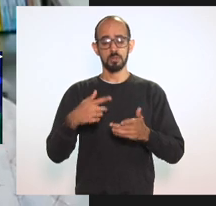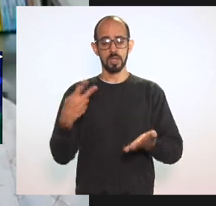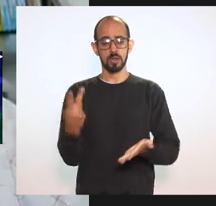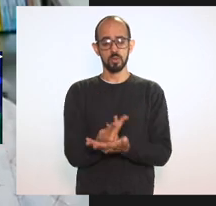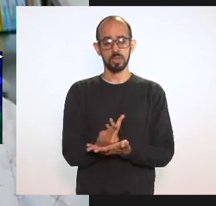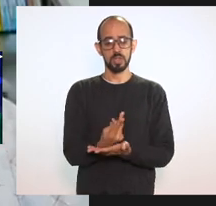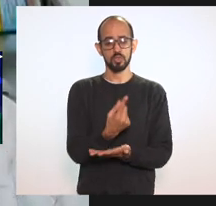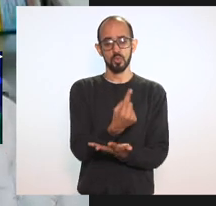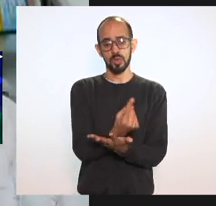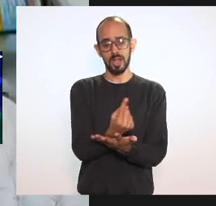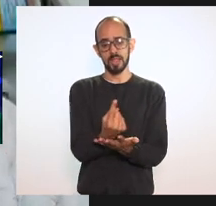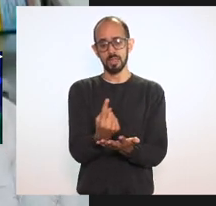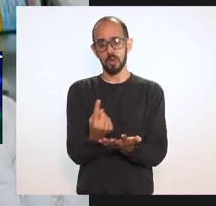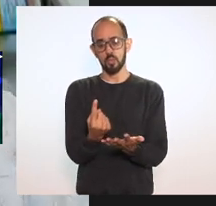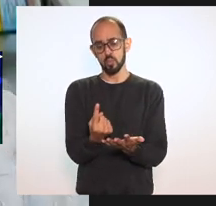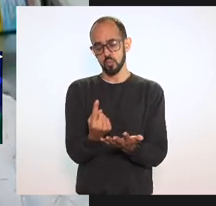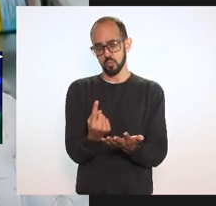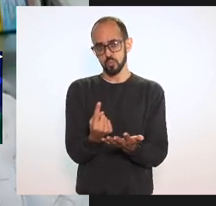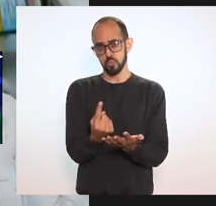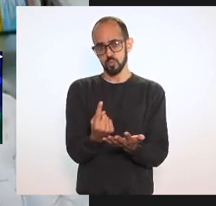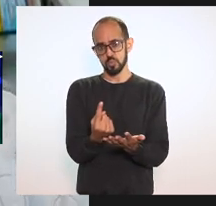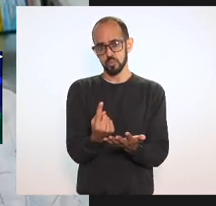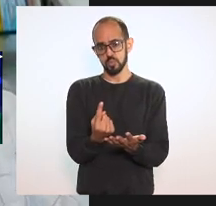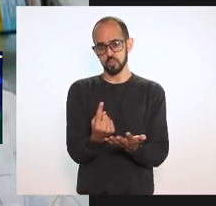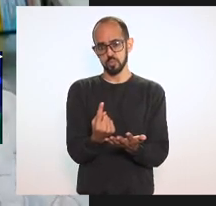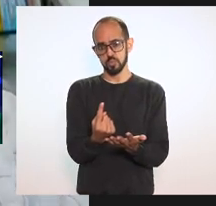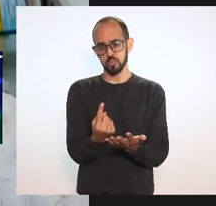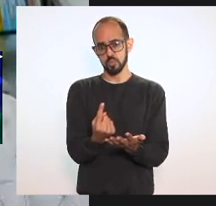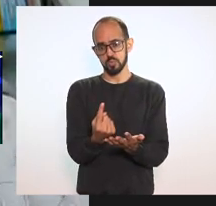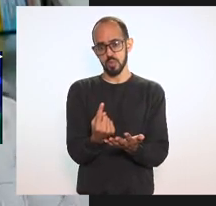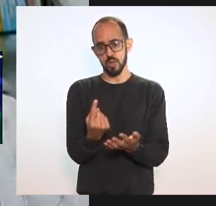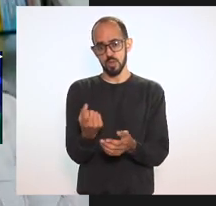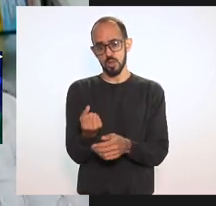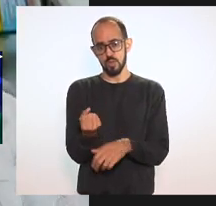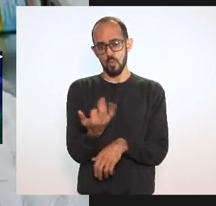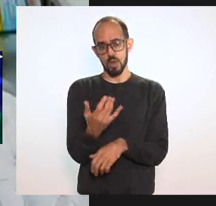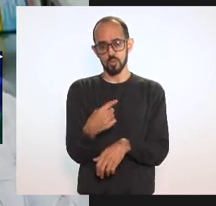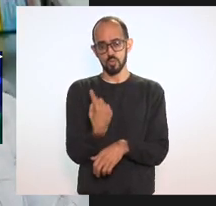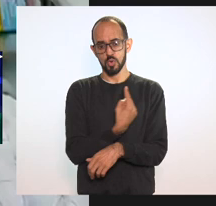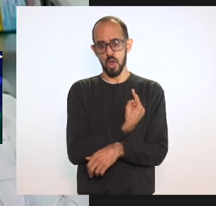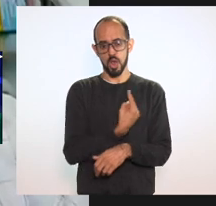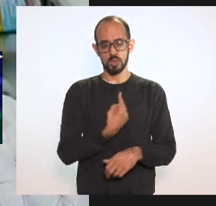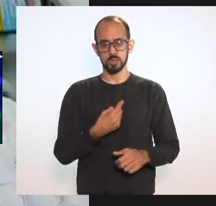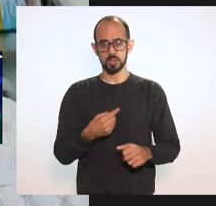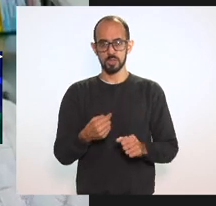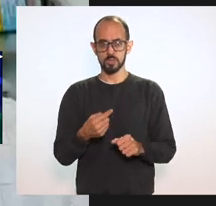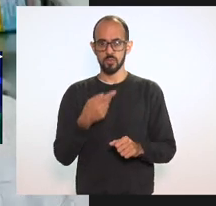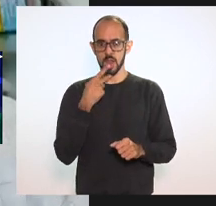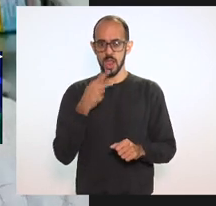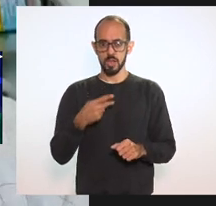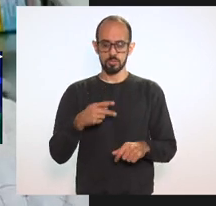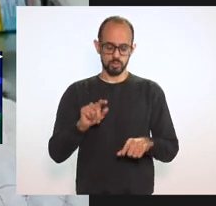nós talvez psicologicamente e quando nós colocamos